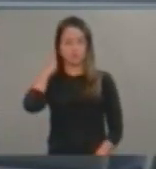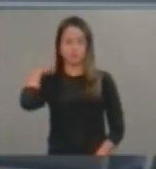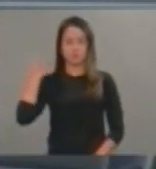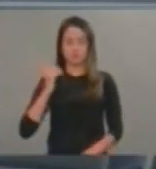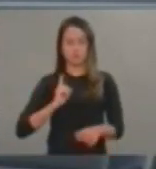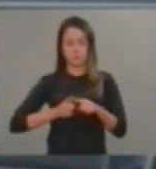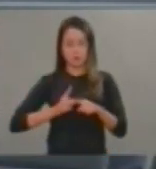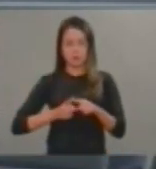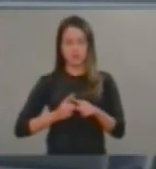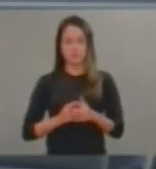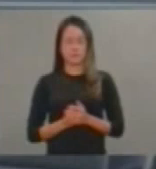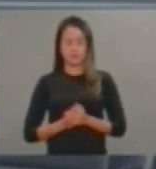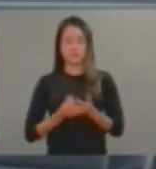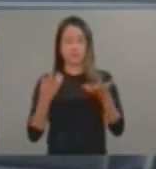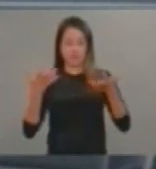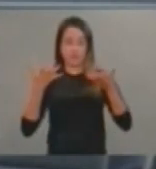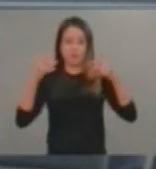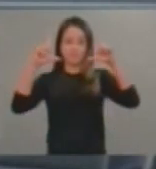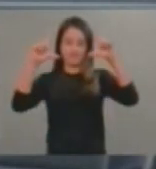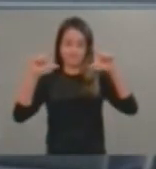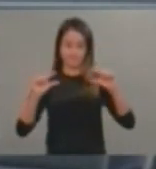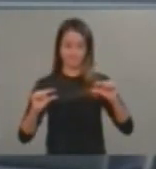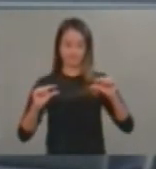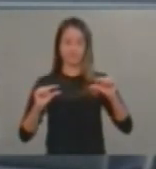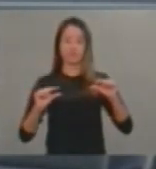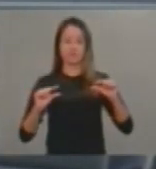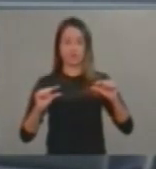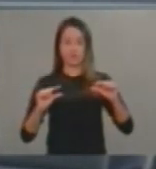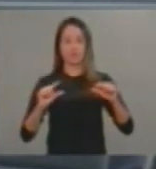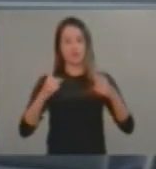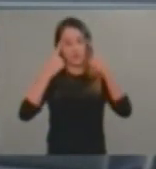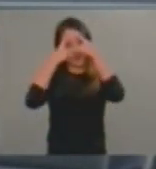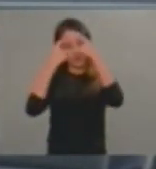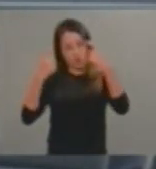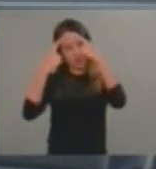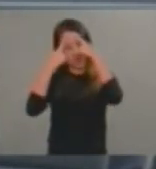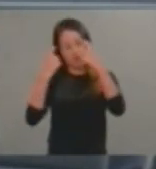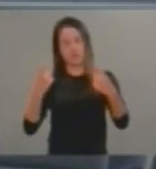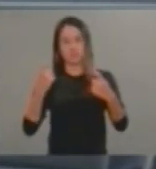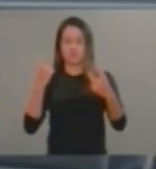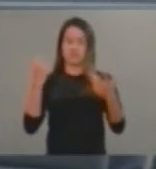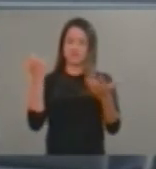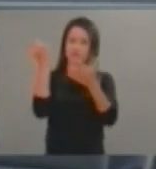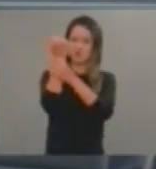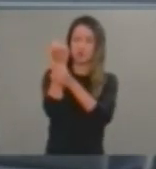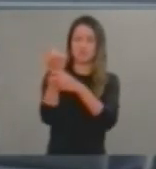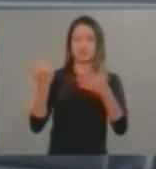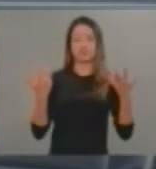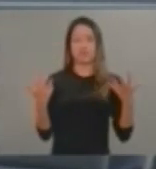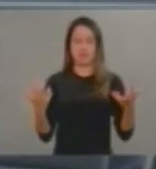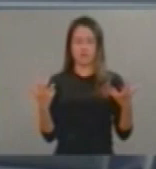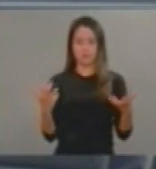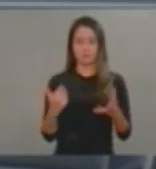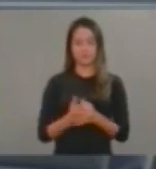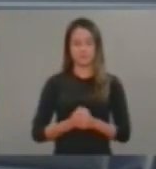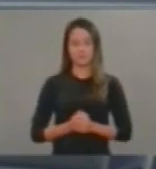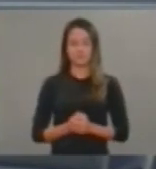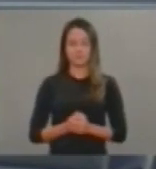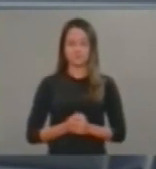para minimizar, para diminuir a insegurança, a criminalidade do nosso estado.